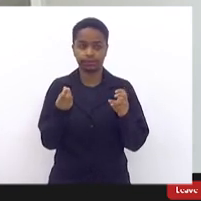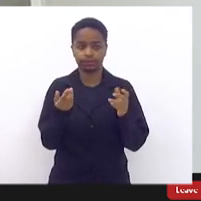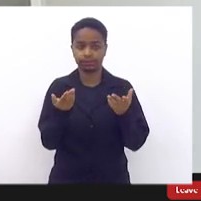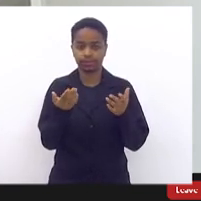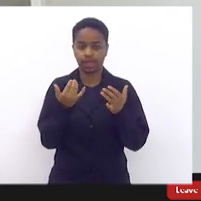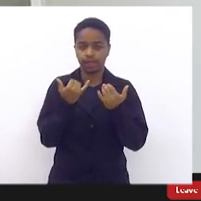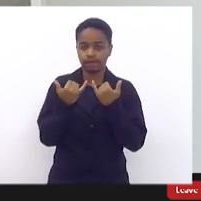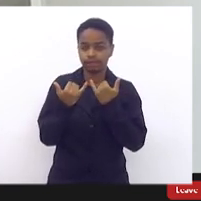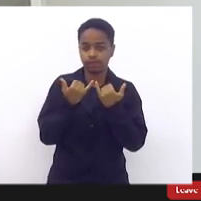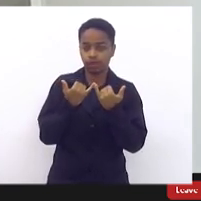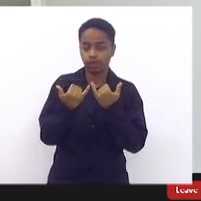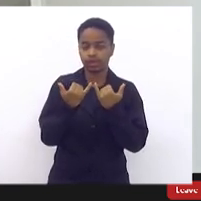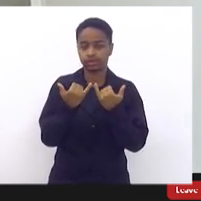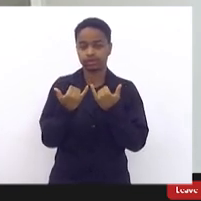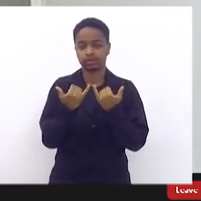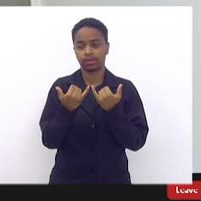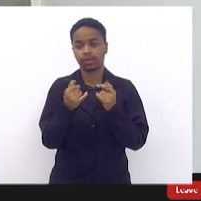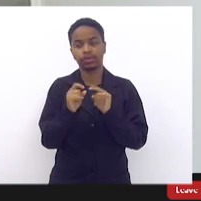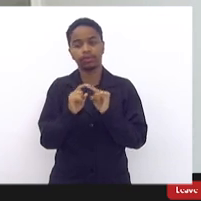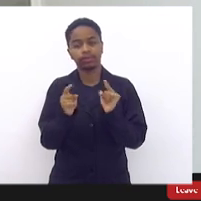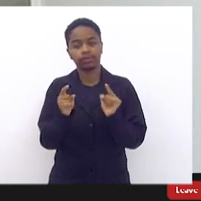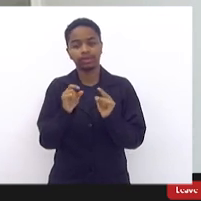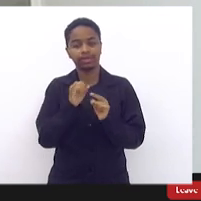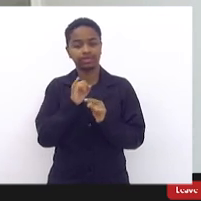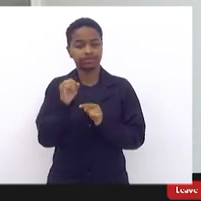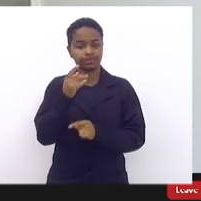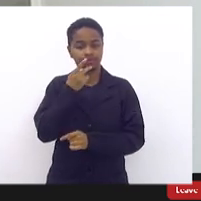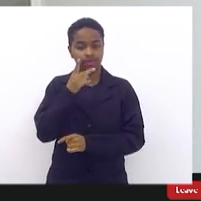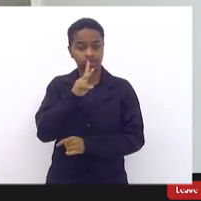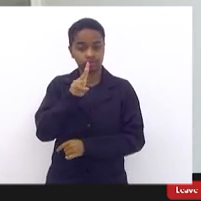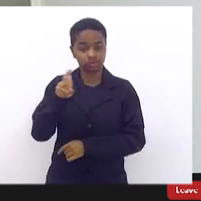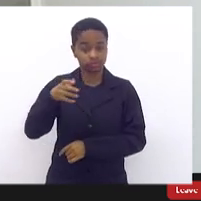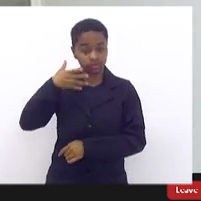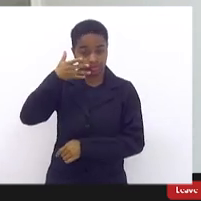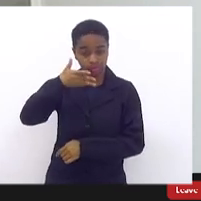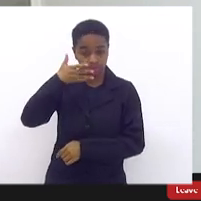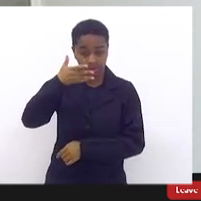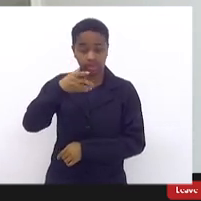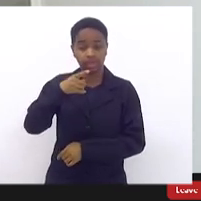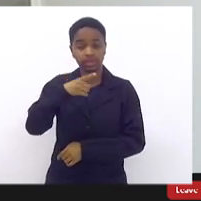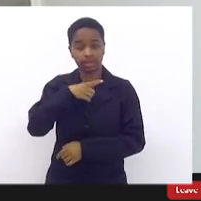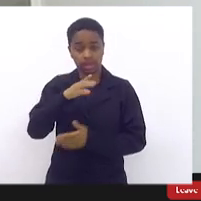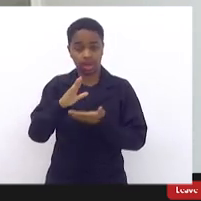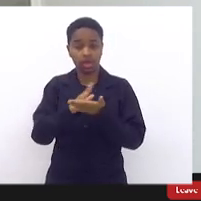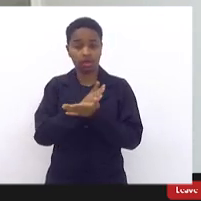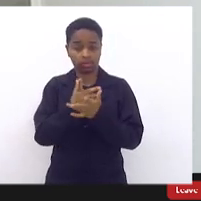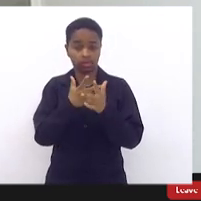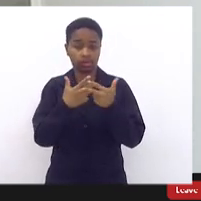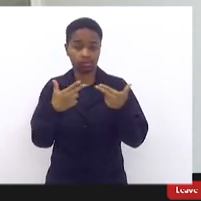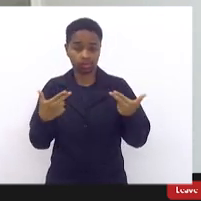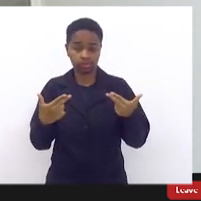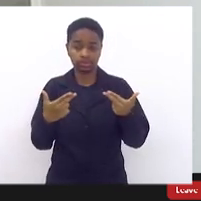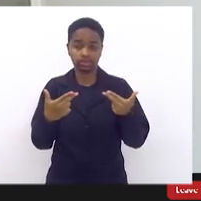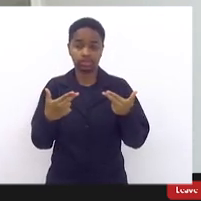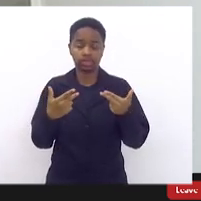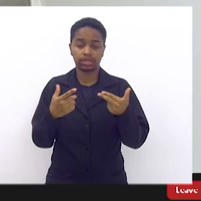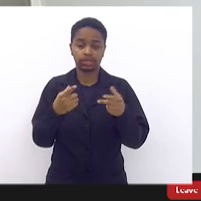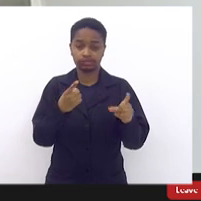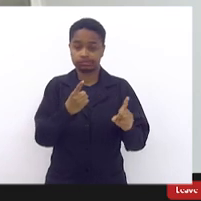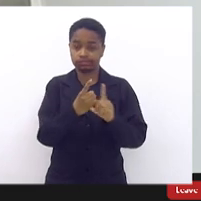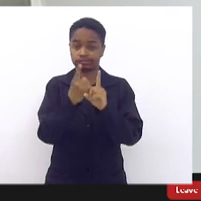de difamações, como eu disse, mas quando a gente está falando de discurso em si, de fato tem algumas coisas que vão descobertas. Eu trato de alguns